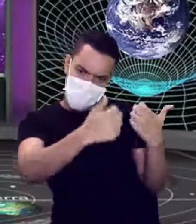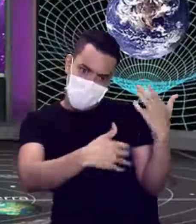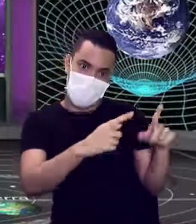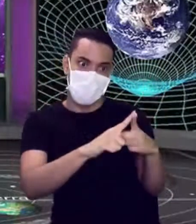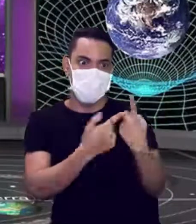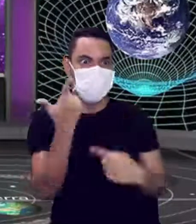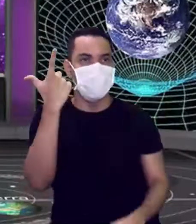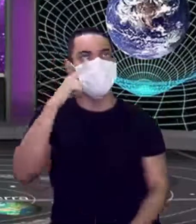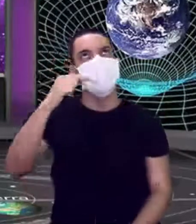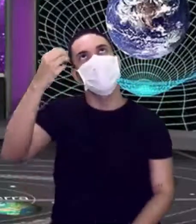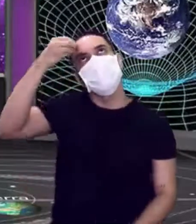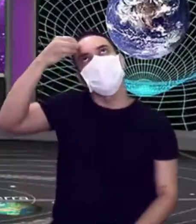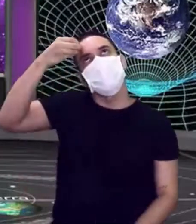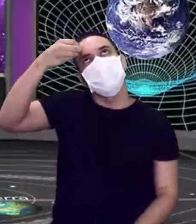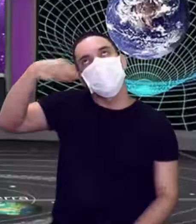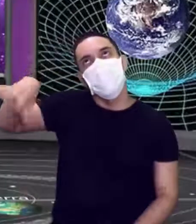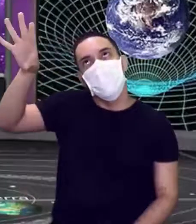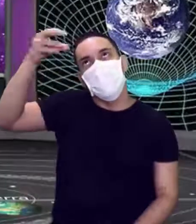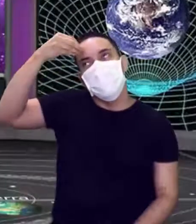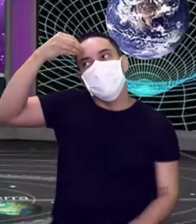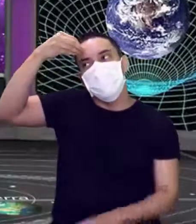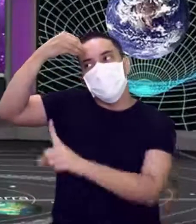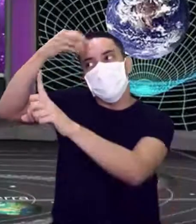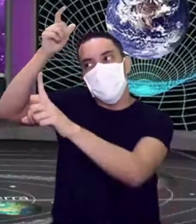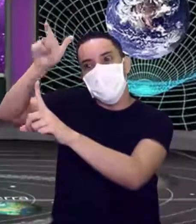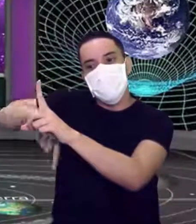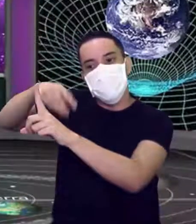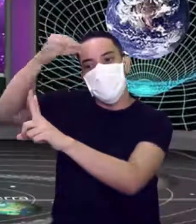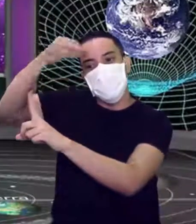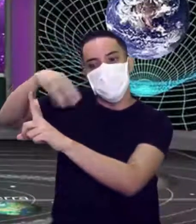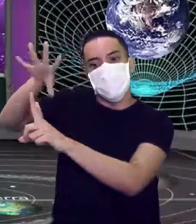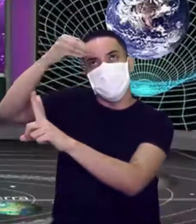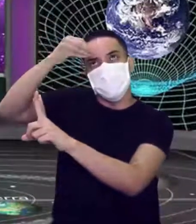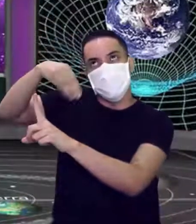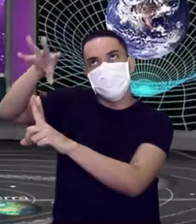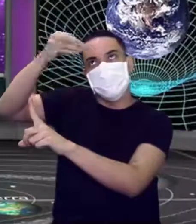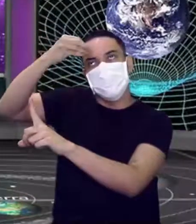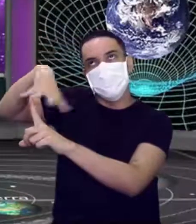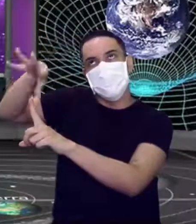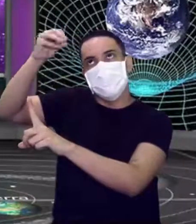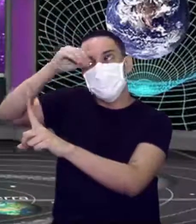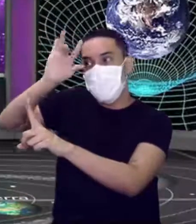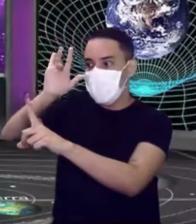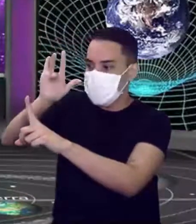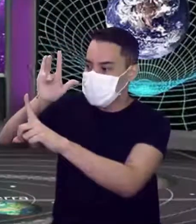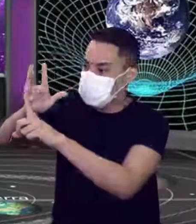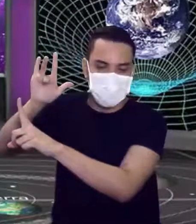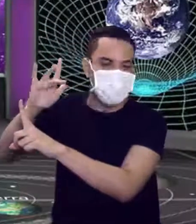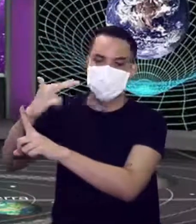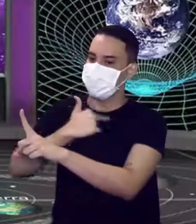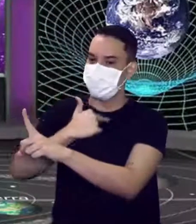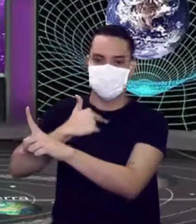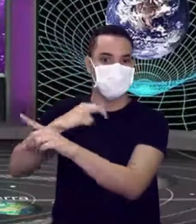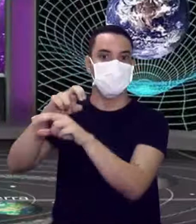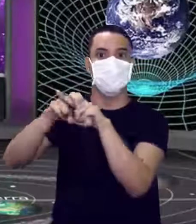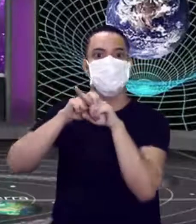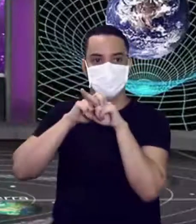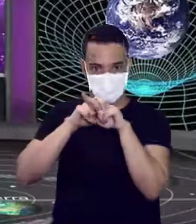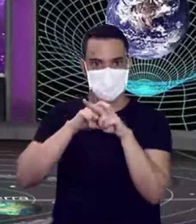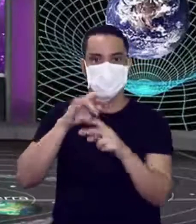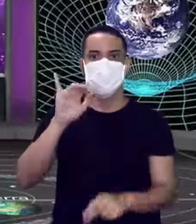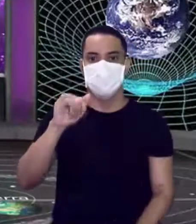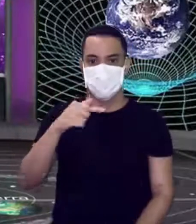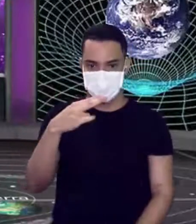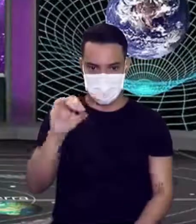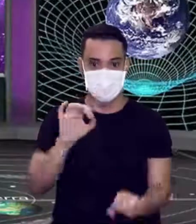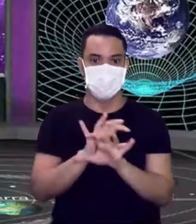conseguir transmitir a sua ideia para essa pessoa sem ter contato com ela. Ok? Então, o processo de eletrização por indução